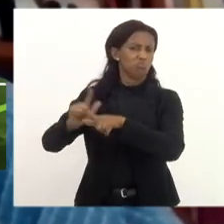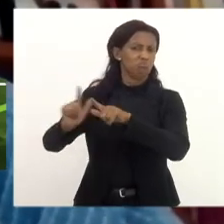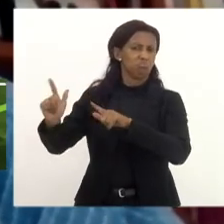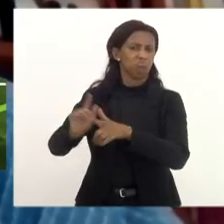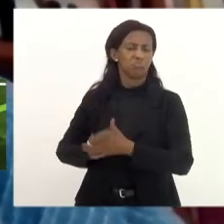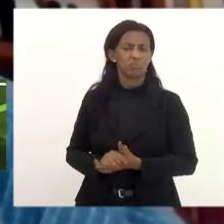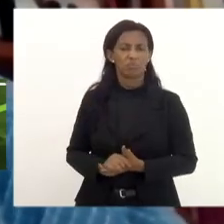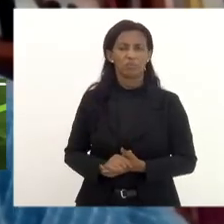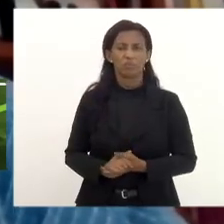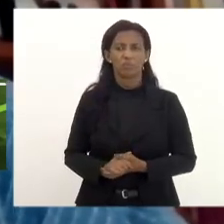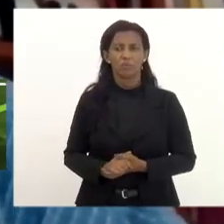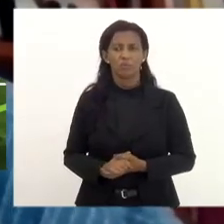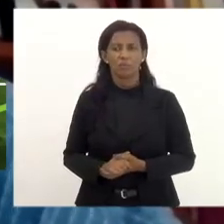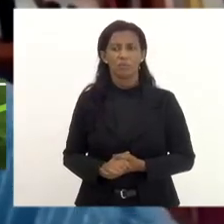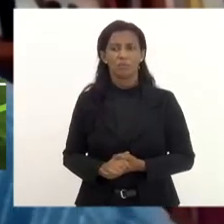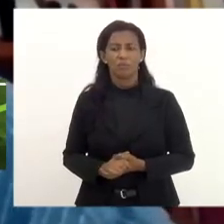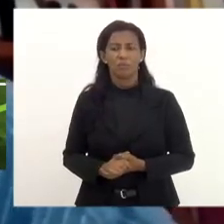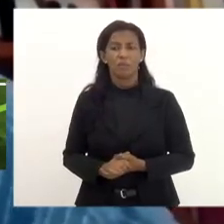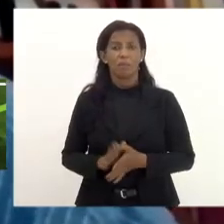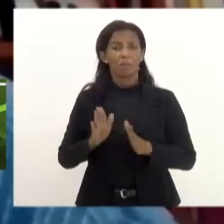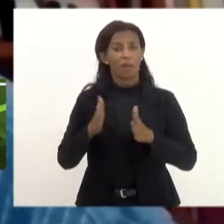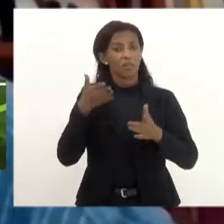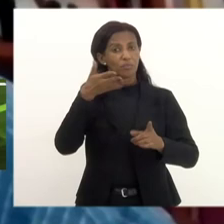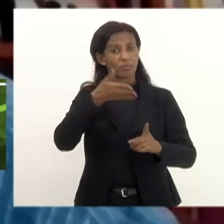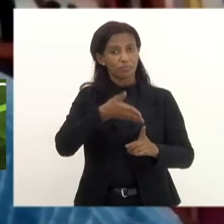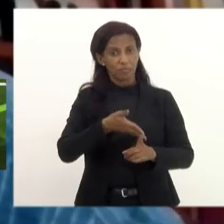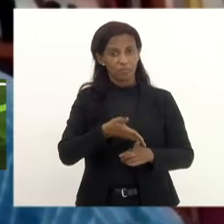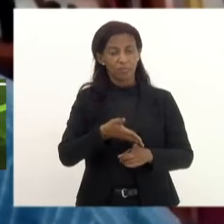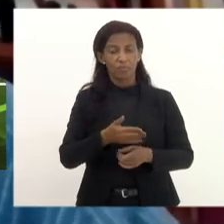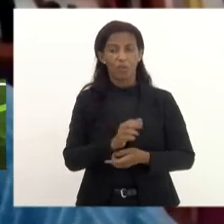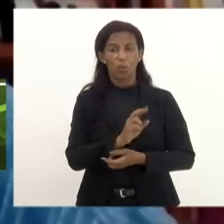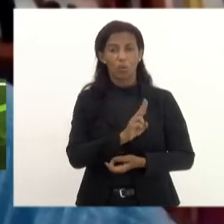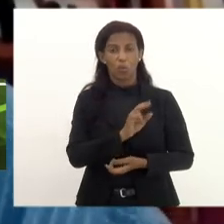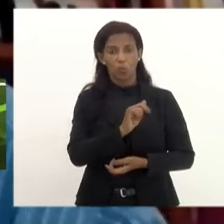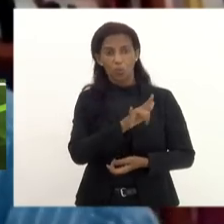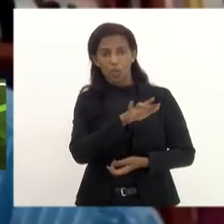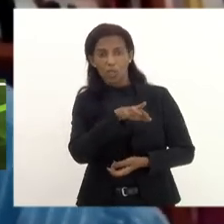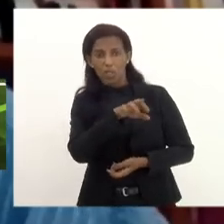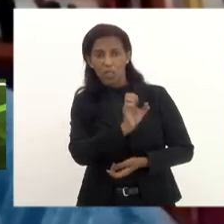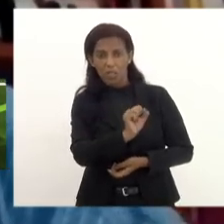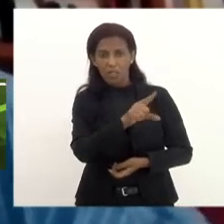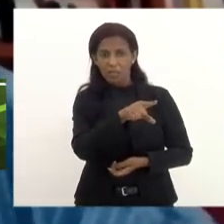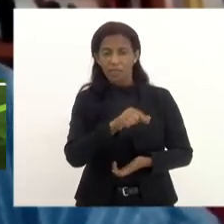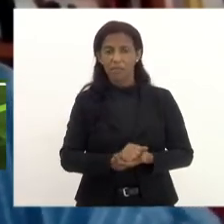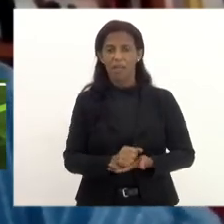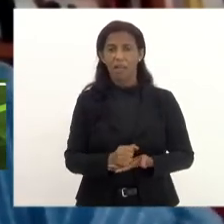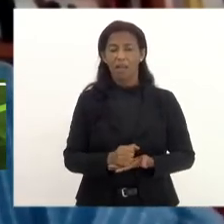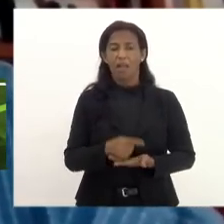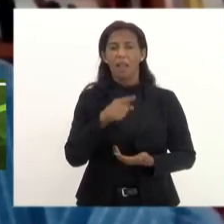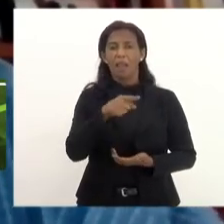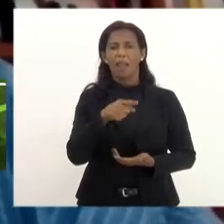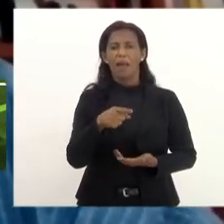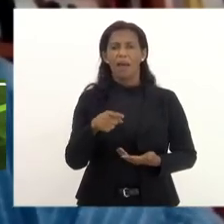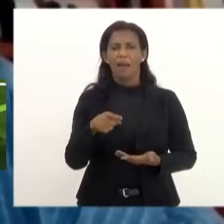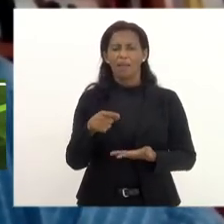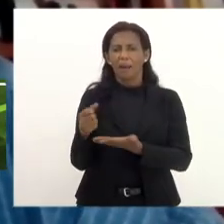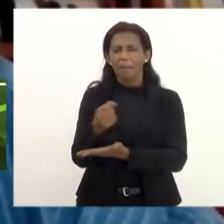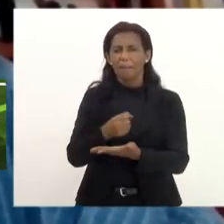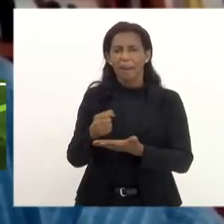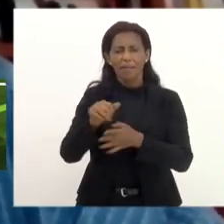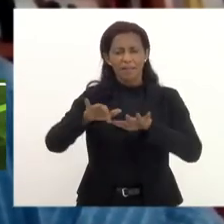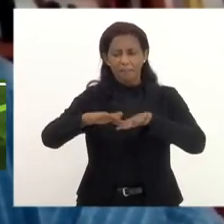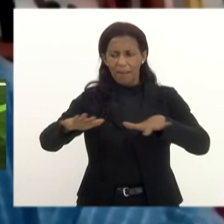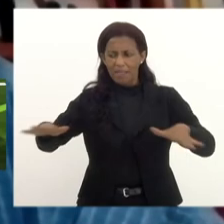muito mais do que é de Adam Smith. Mas, especificamente para o doutor Ulisses, essa questão da base aérea marítima